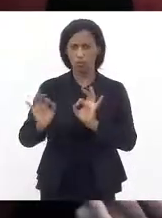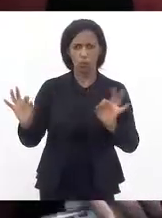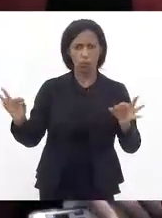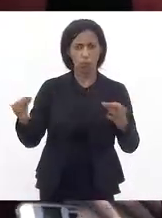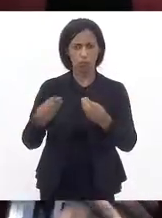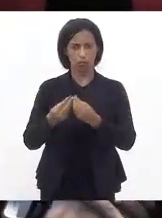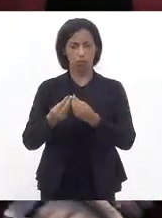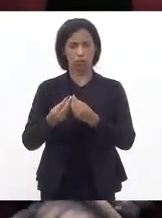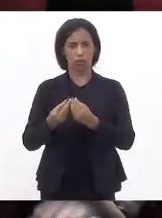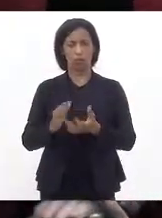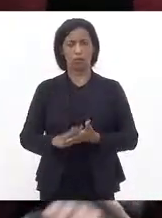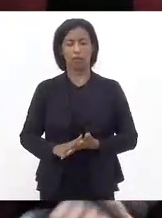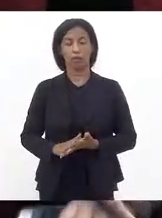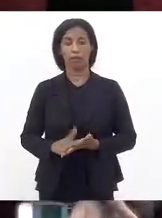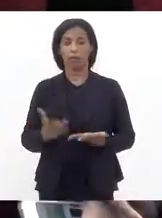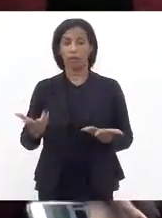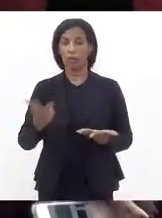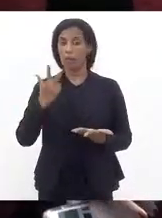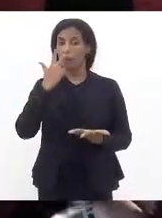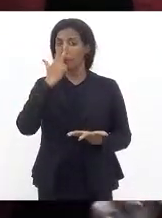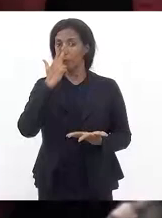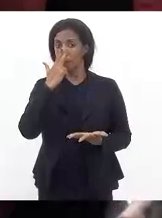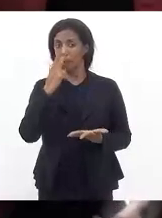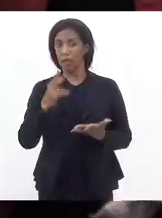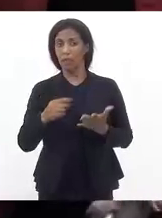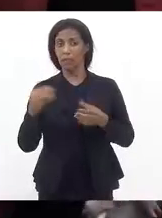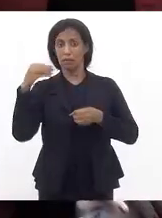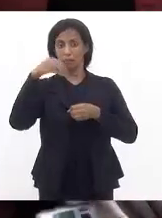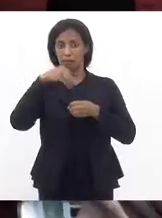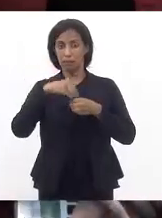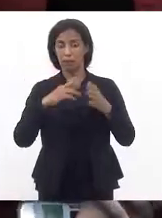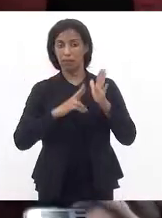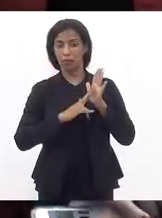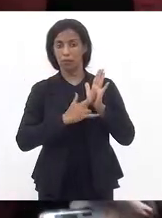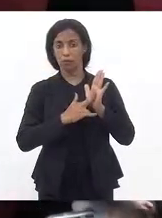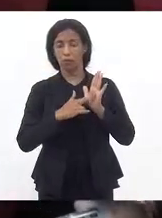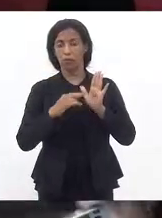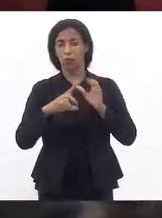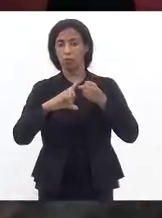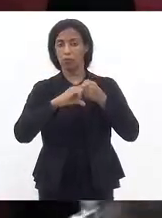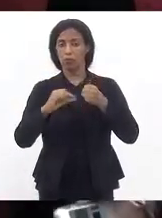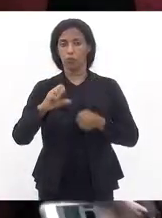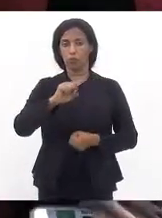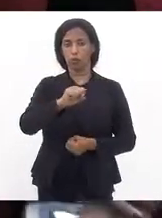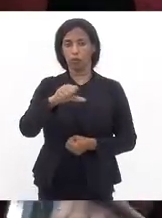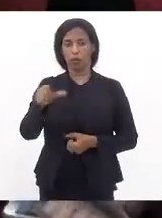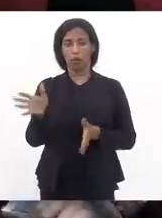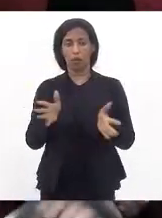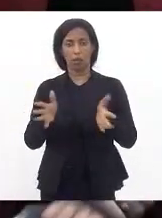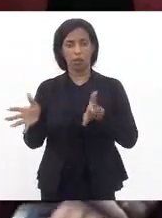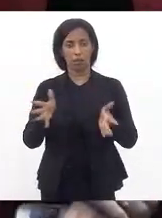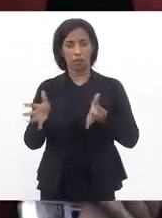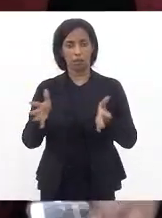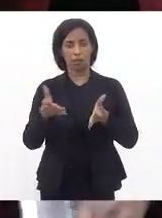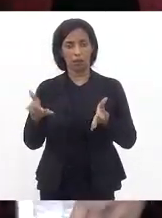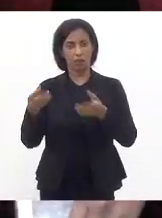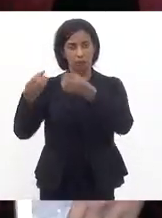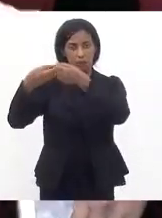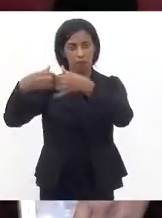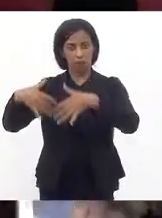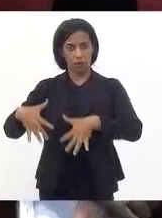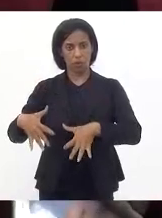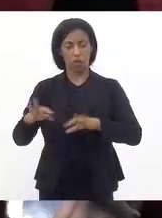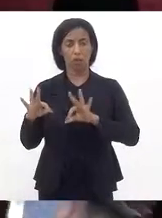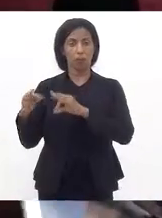exceção Então me parece que nos termos do artigo 89 a tramitação da matéria fica